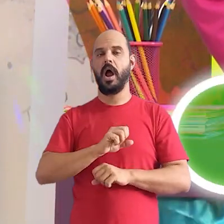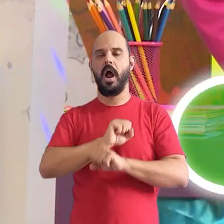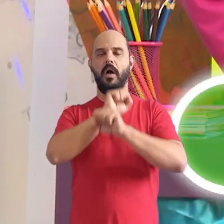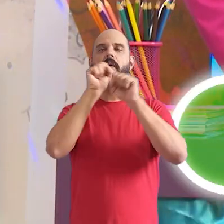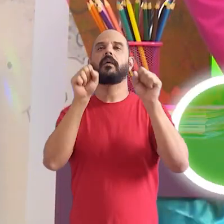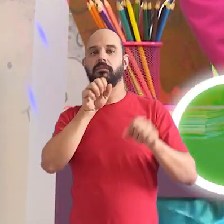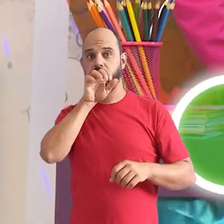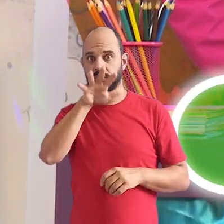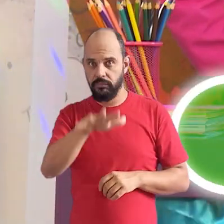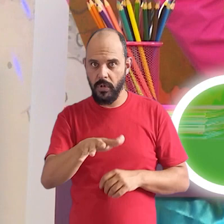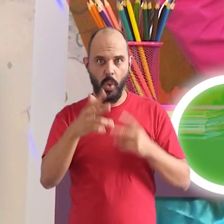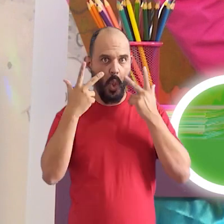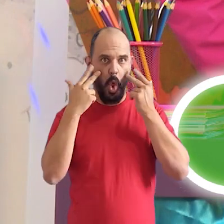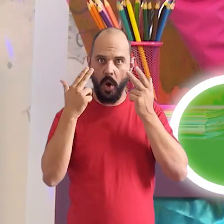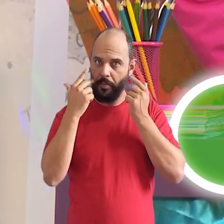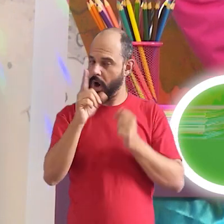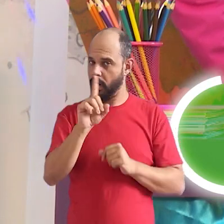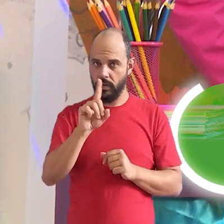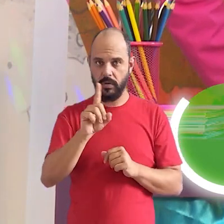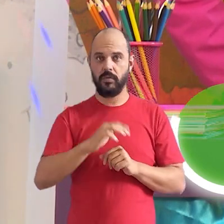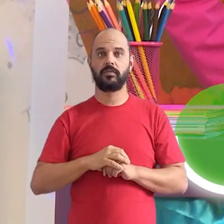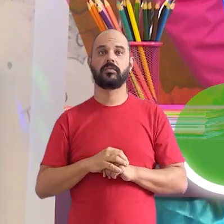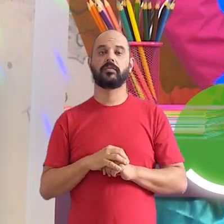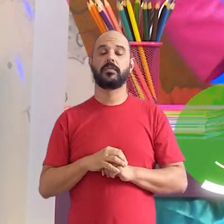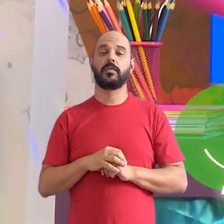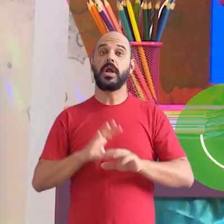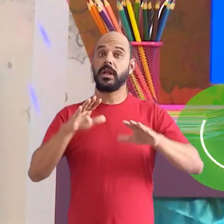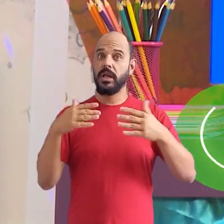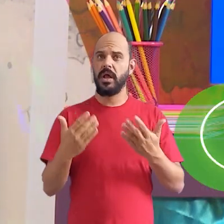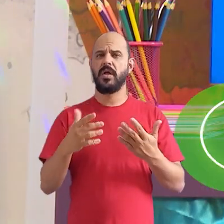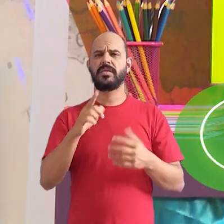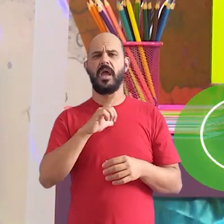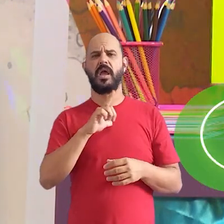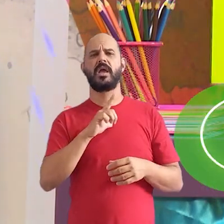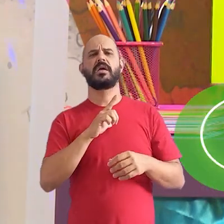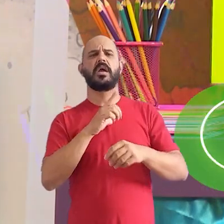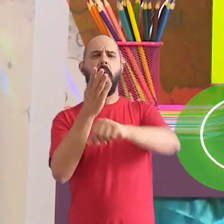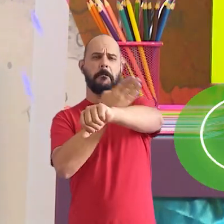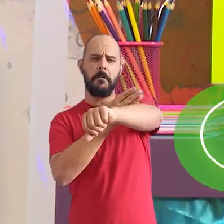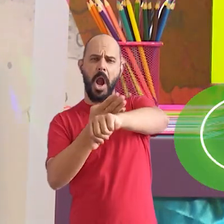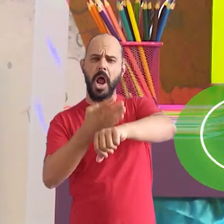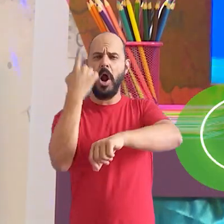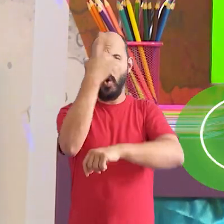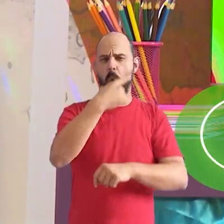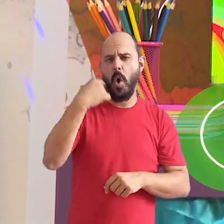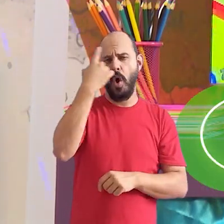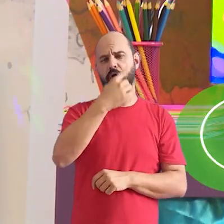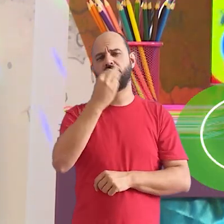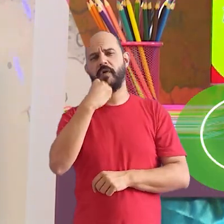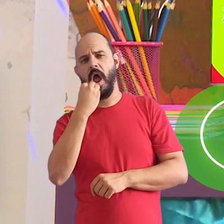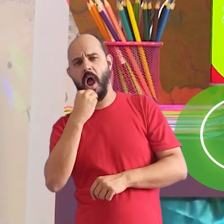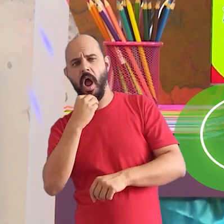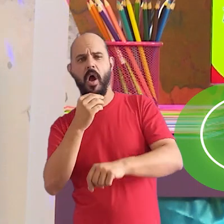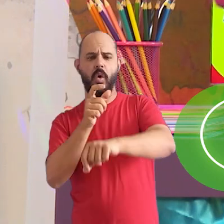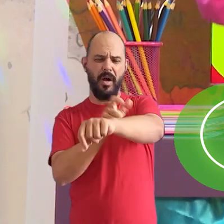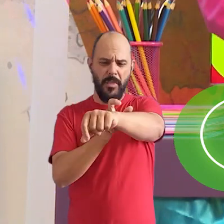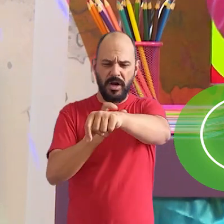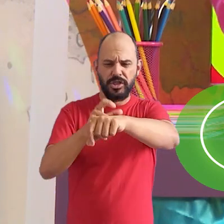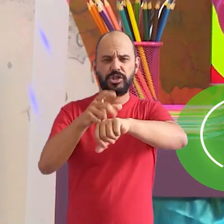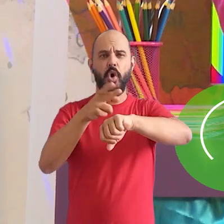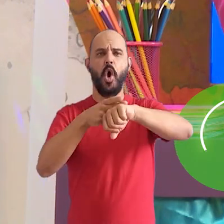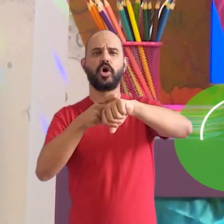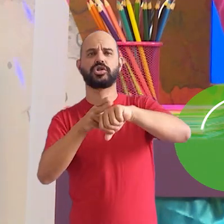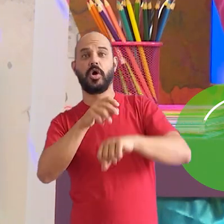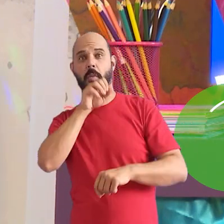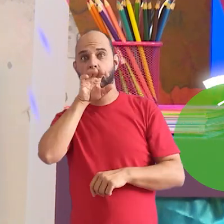é normal. E aquela criança às vezes, fora a palidez, fora aquela fraqueza, fora as